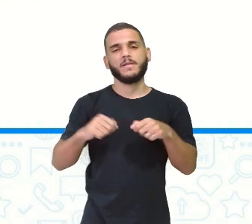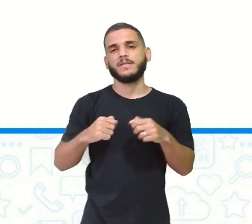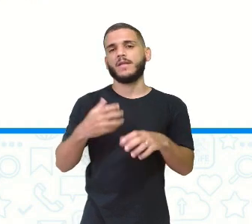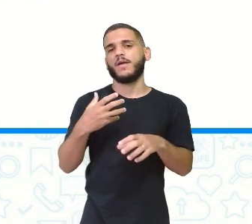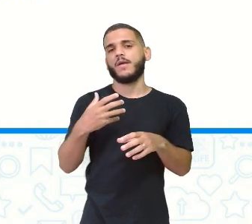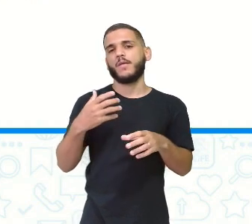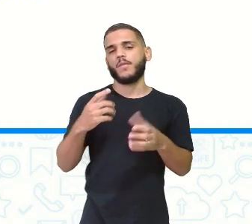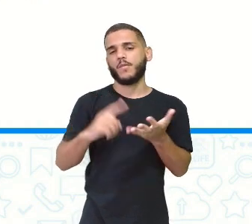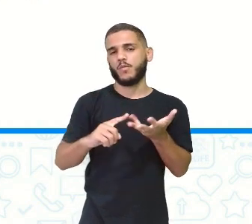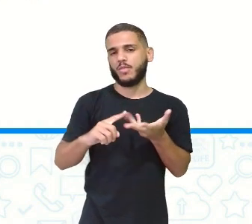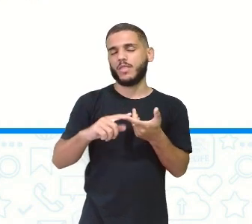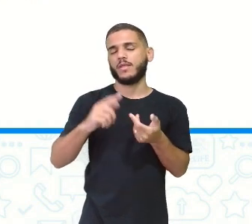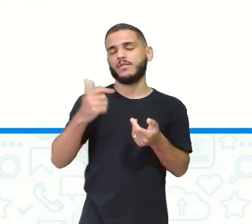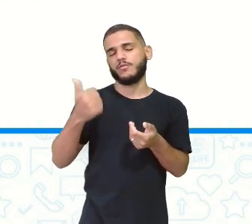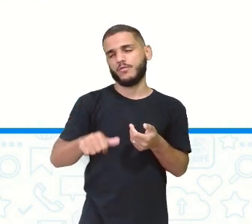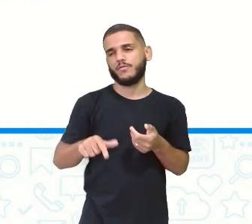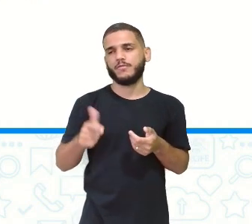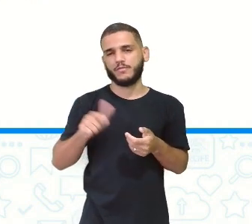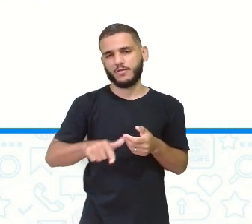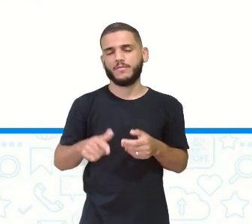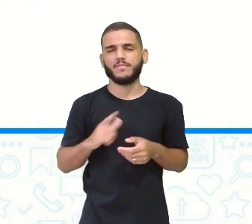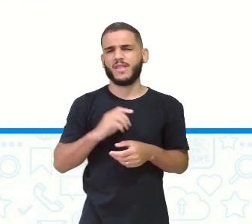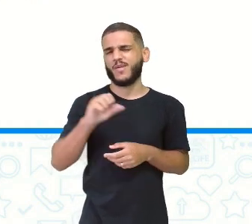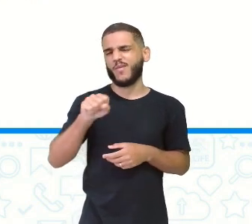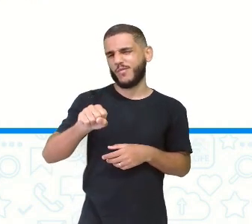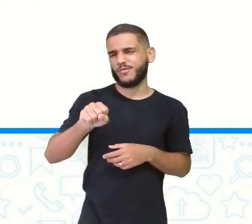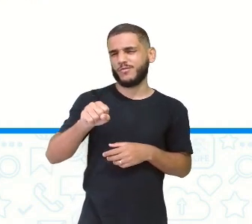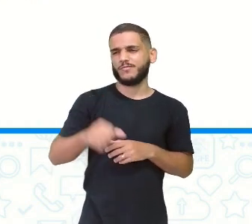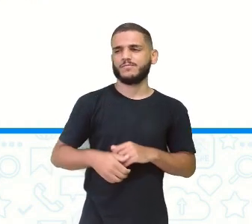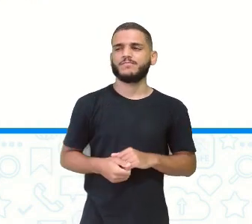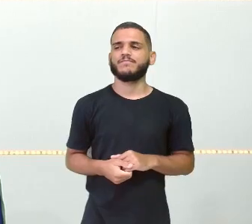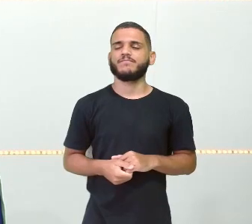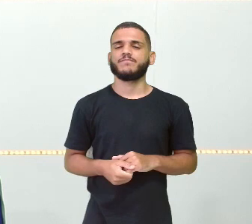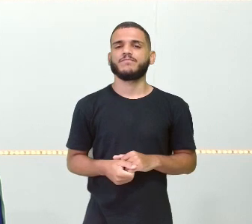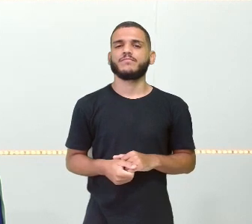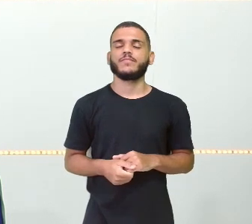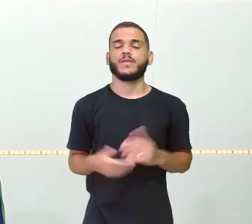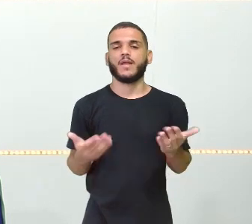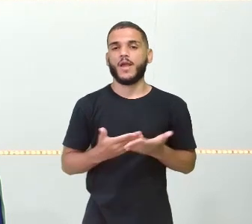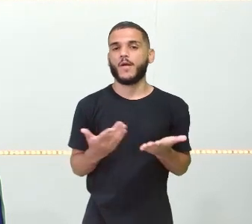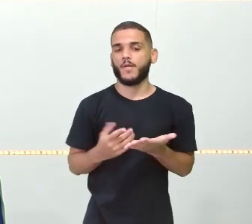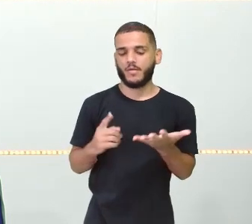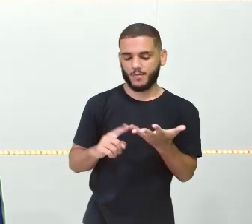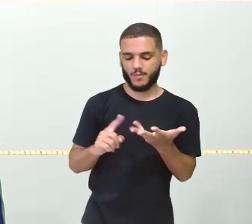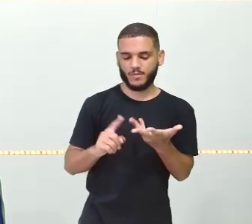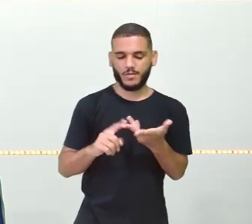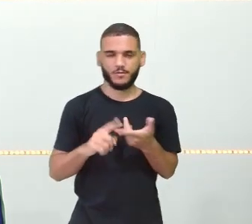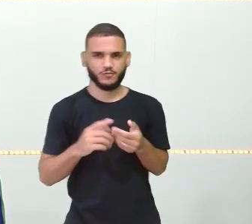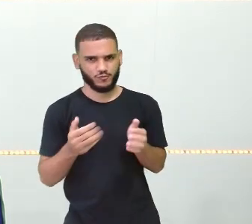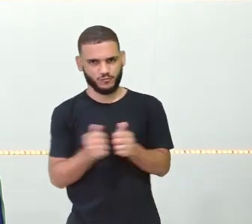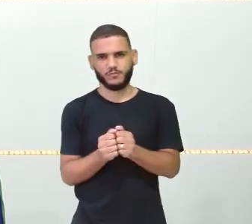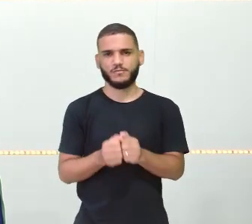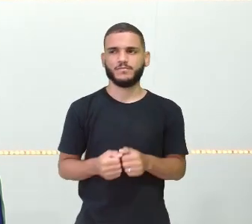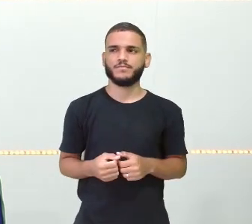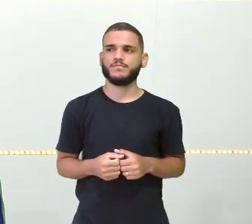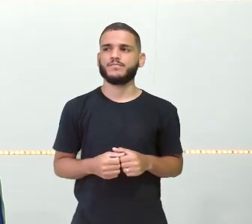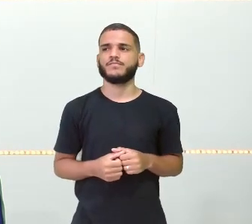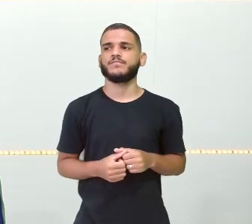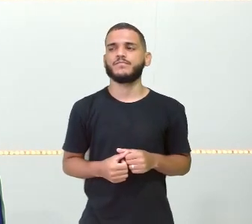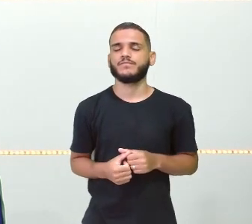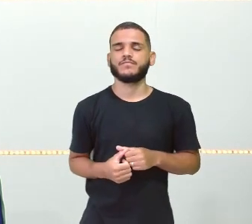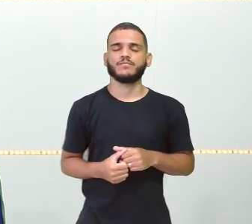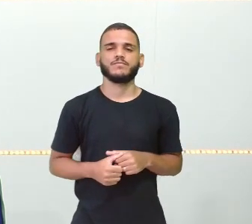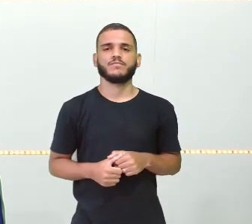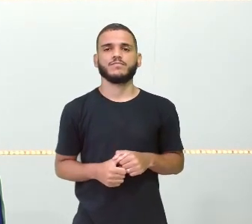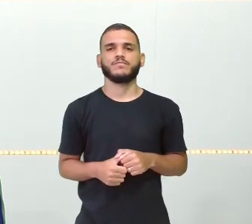vez. Será que o paralelepípedo tem 8 faces? Vamos conferir, vou contar aqui com vocês, tá? Vou segurar ele